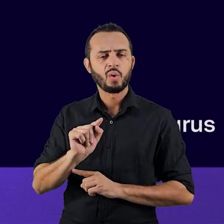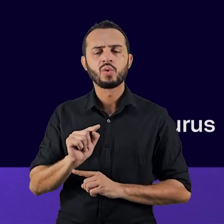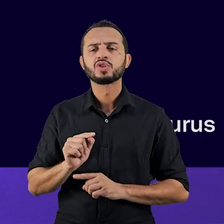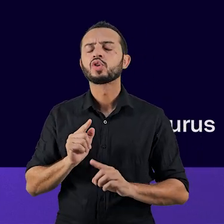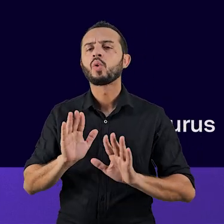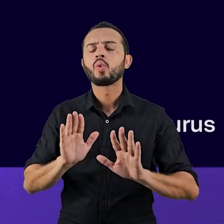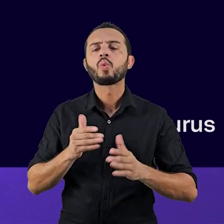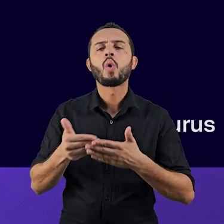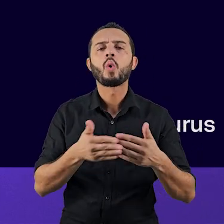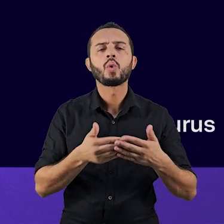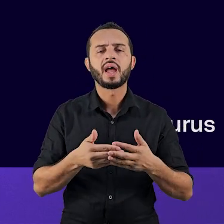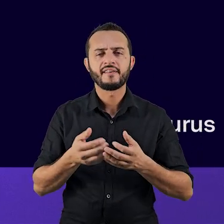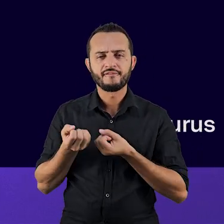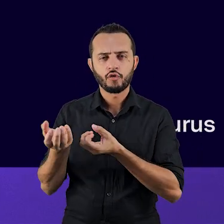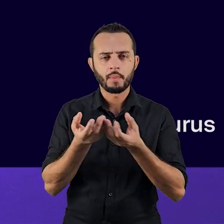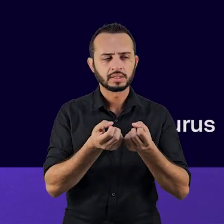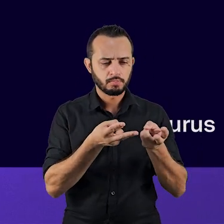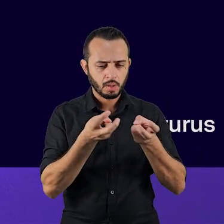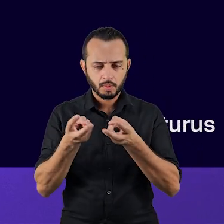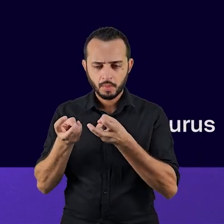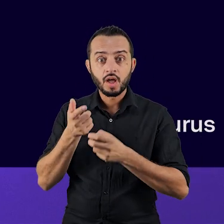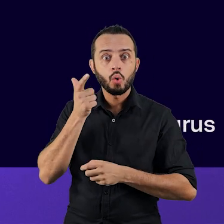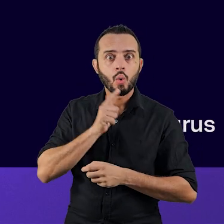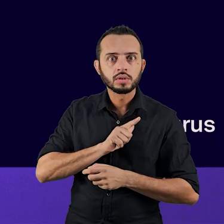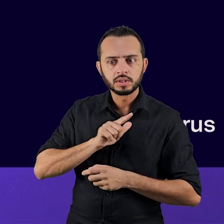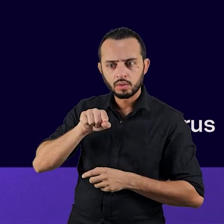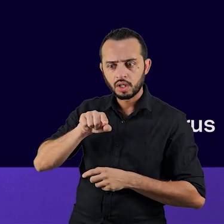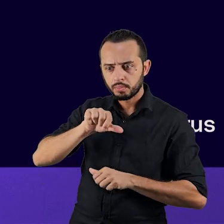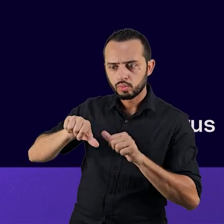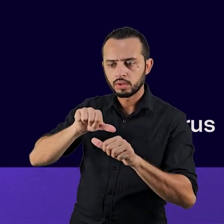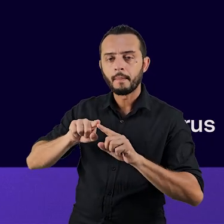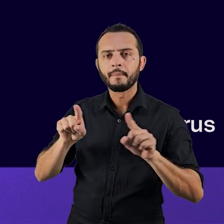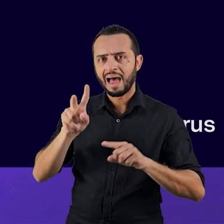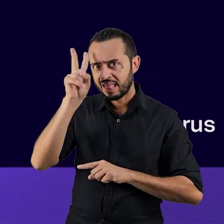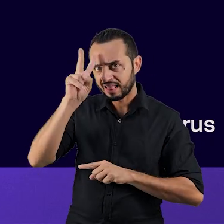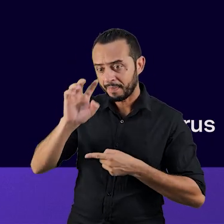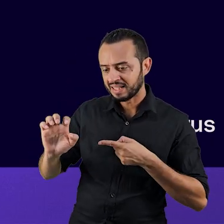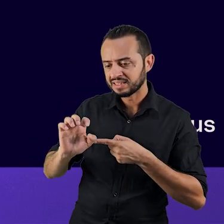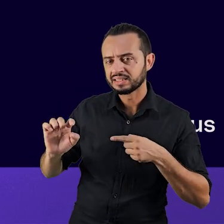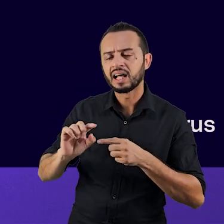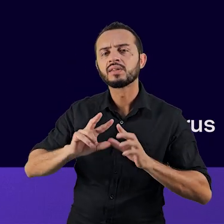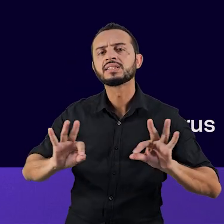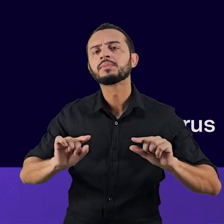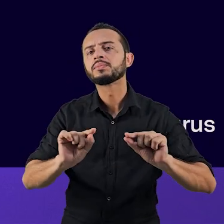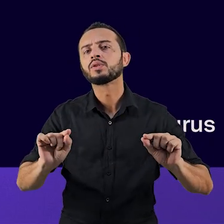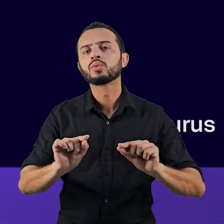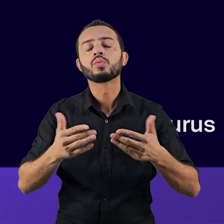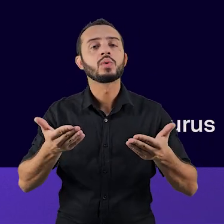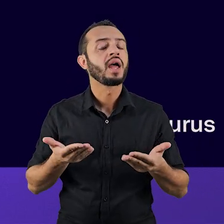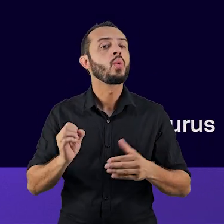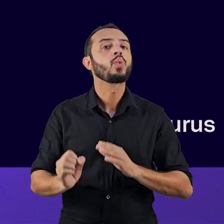Qualquer informação observável eu consigo tirar desse estado. Mas lembra, estado é simplesmente